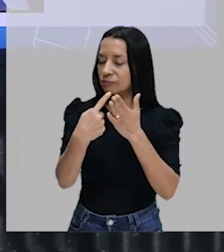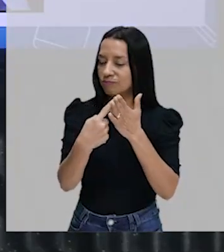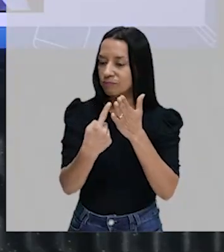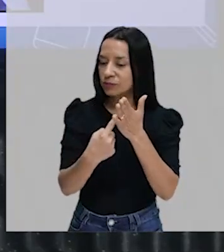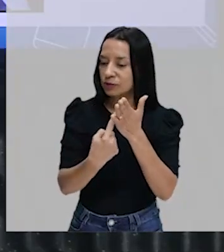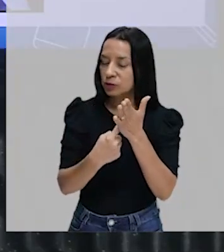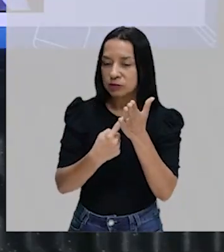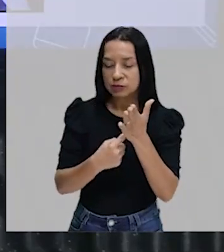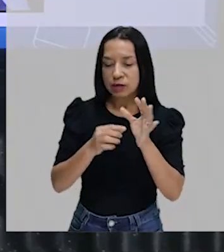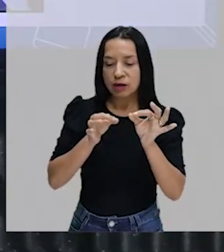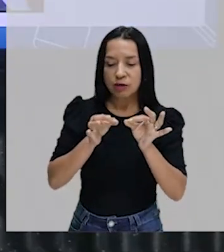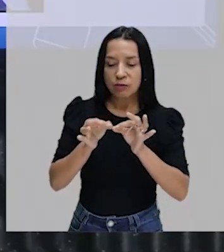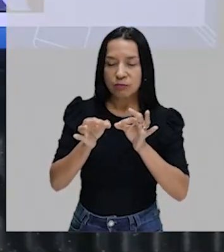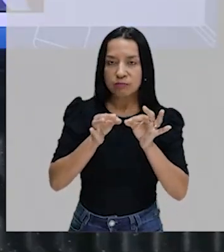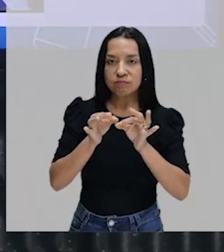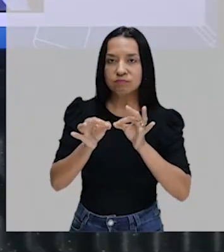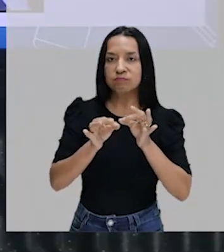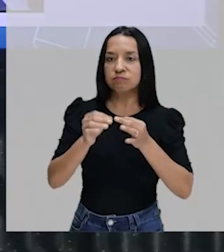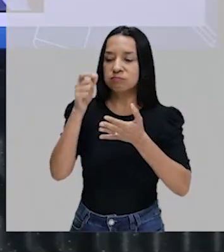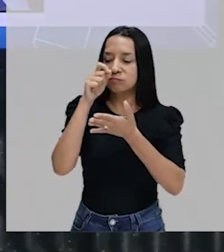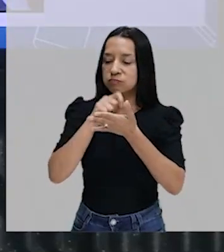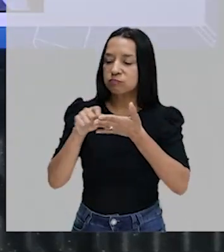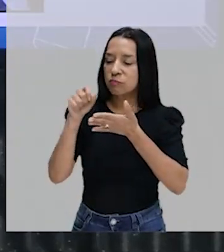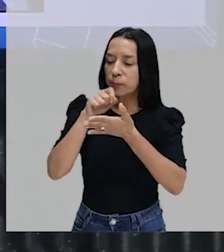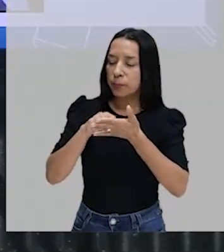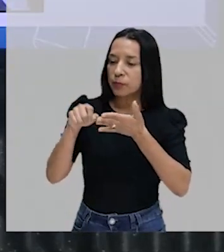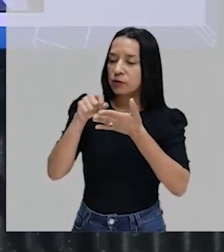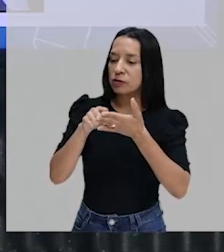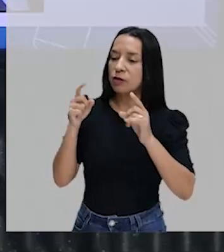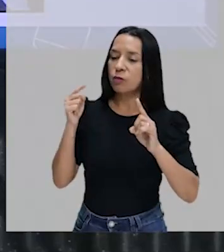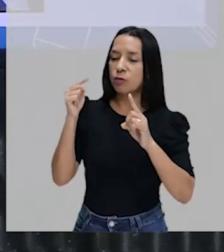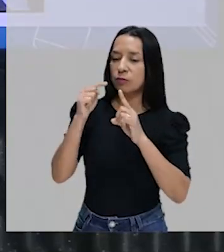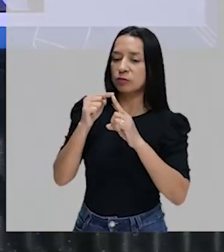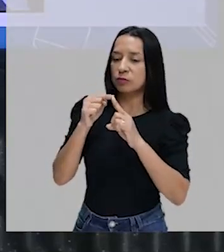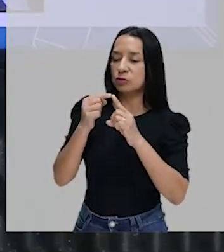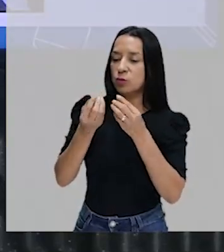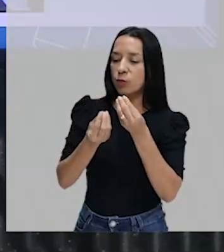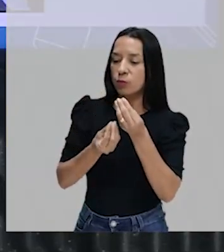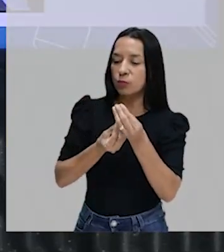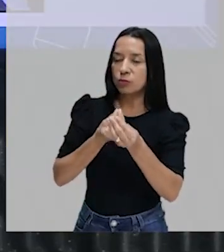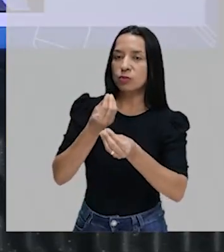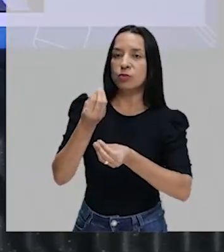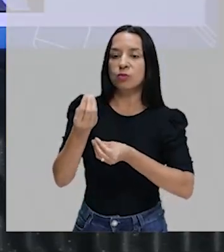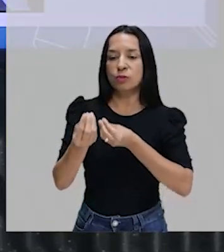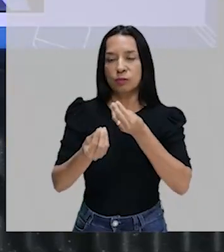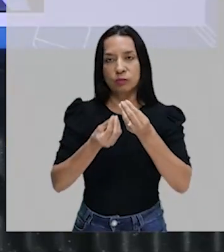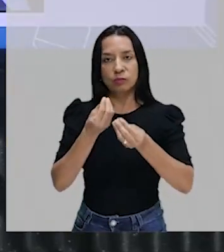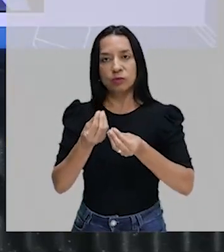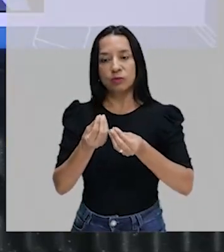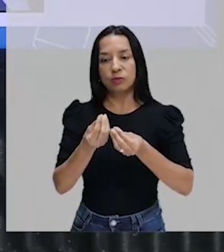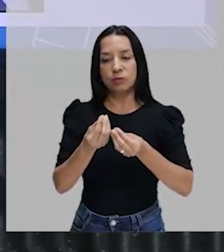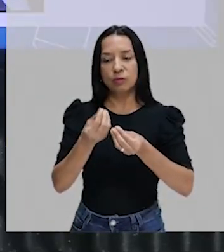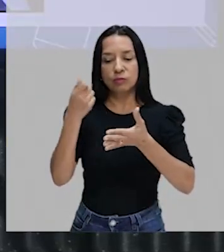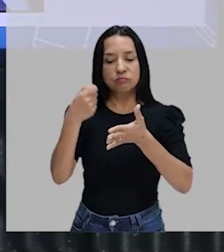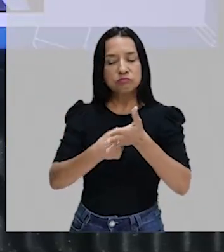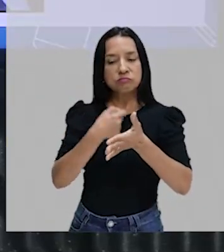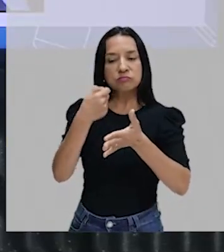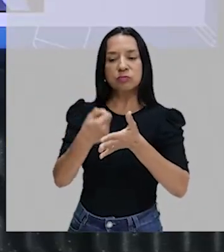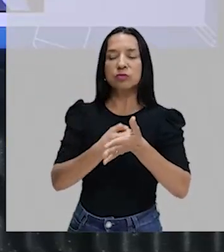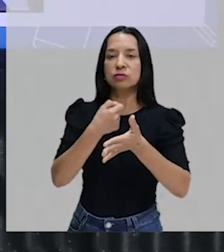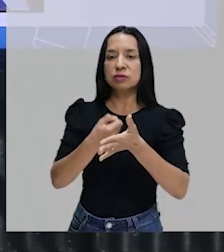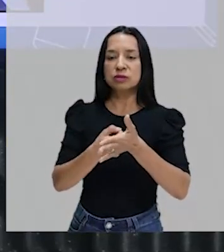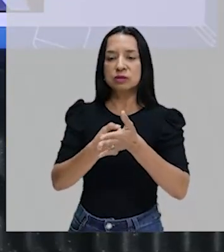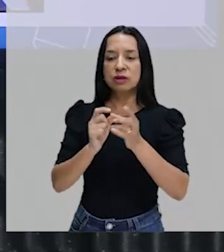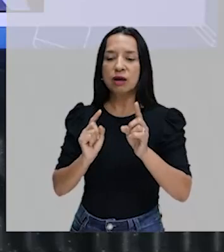planejar, transcrever aquele objetivo e as formas nas quais eu vou tentar atingir